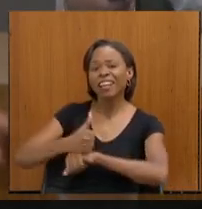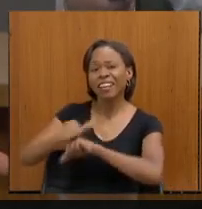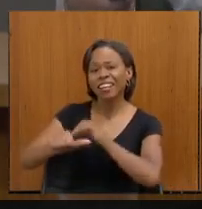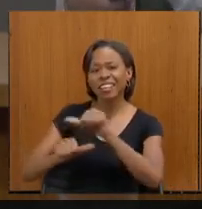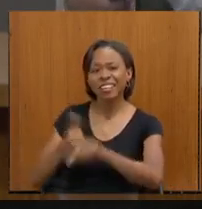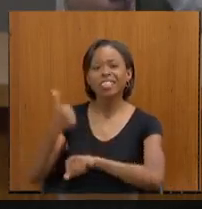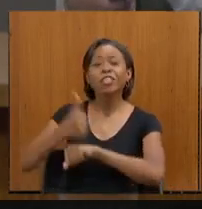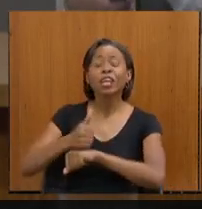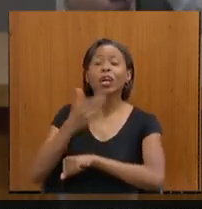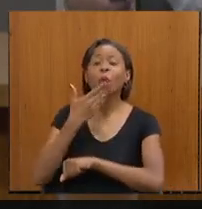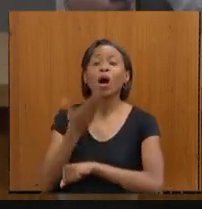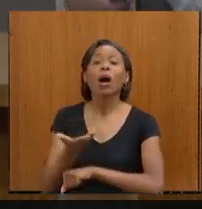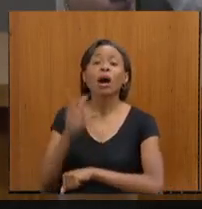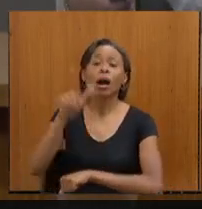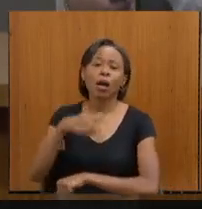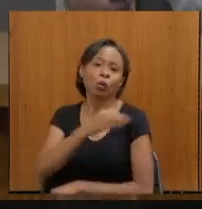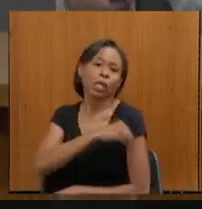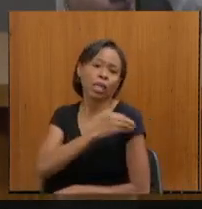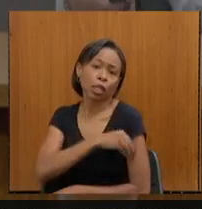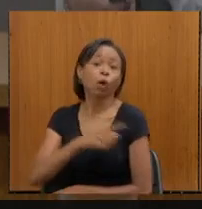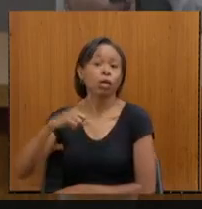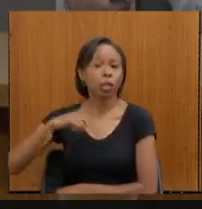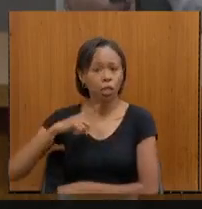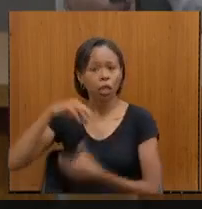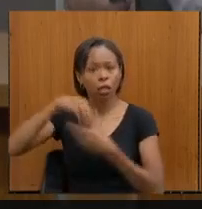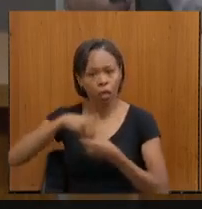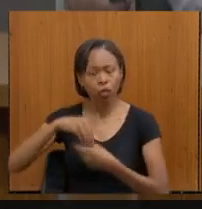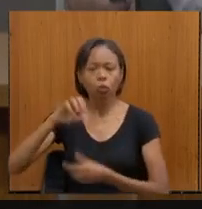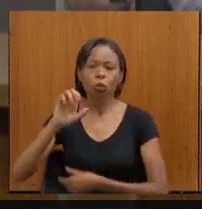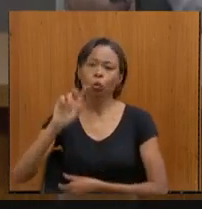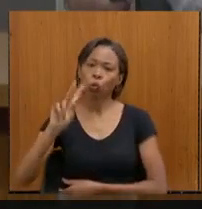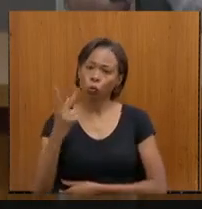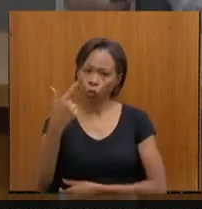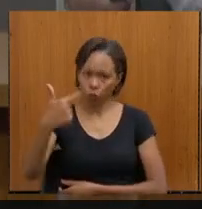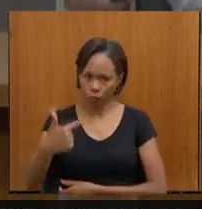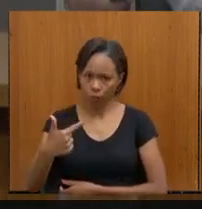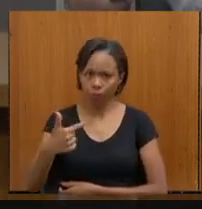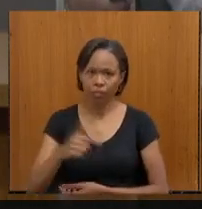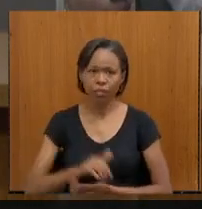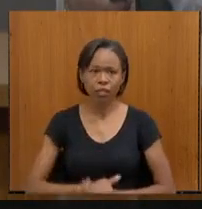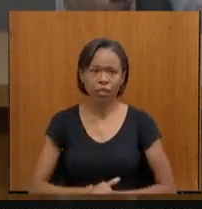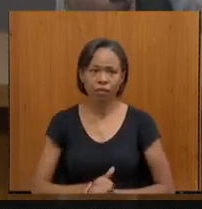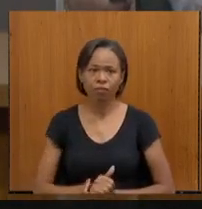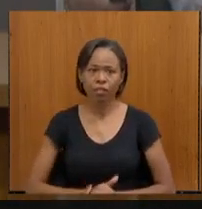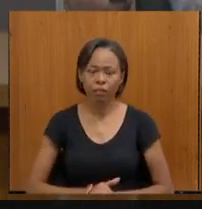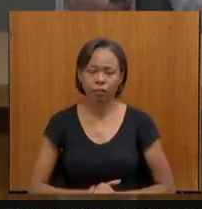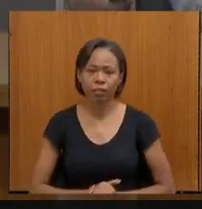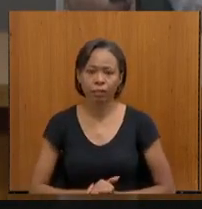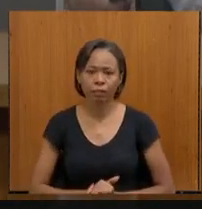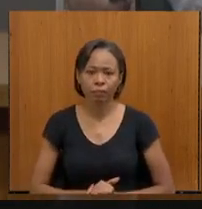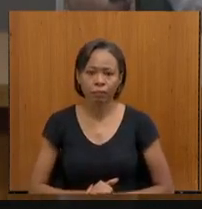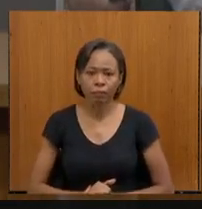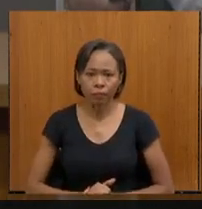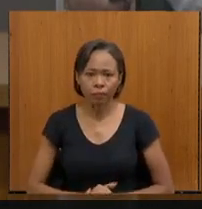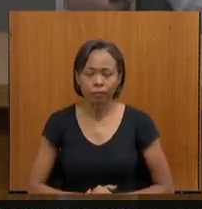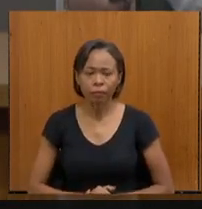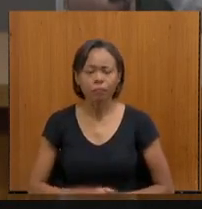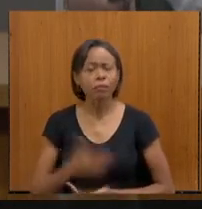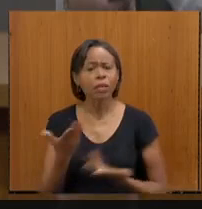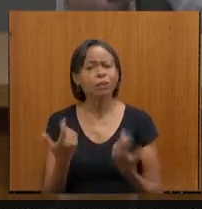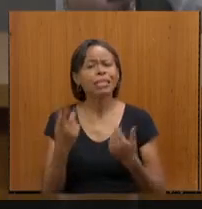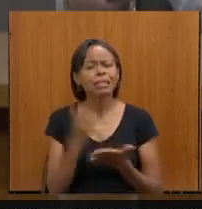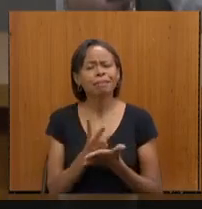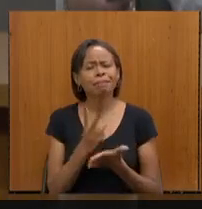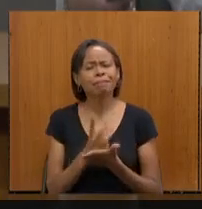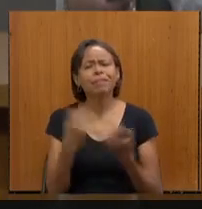hidrogênio que é o etanol os próximos Life bom então mas o que é importante eu preciso sempre